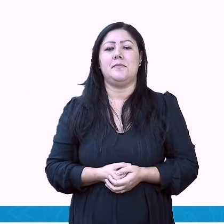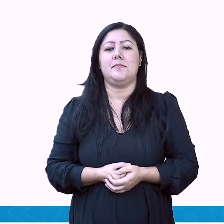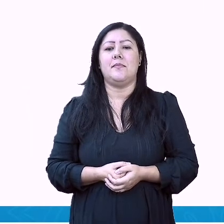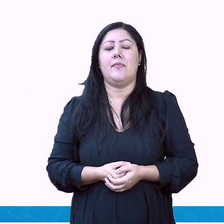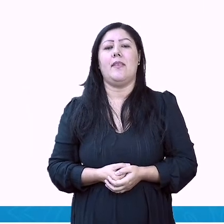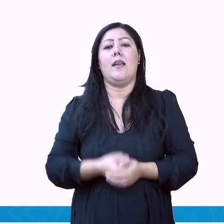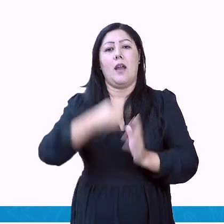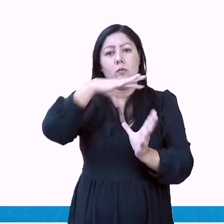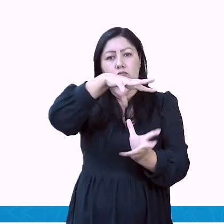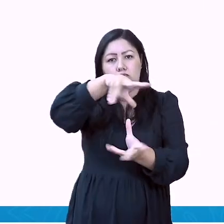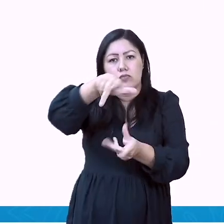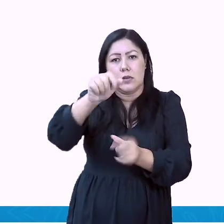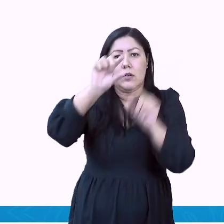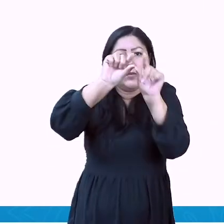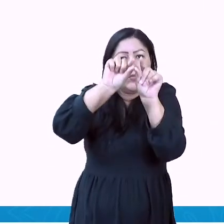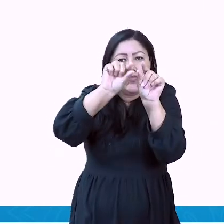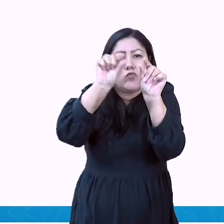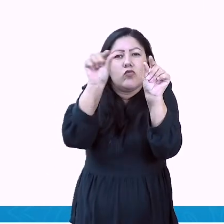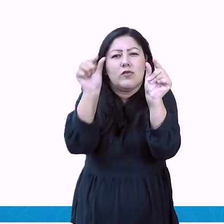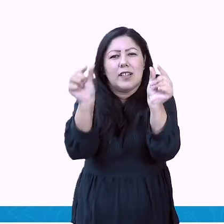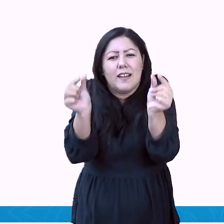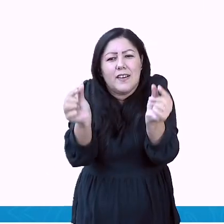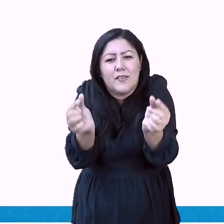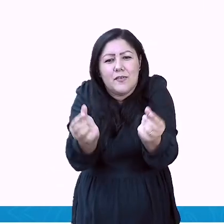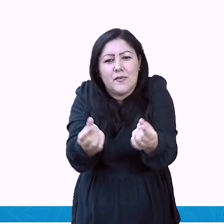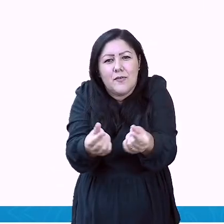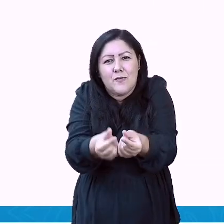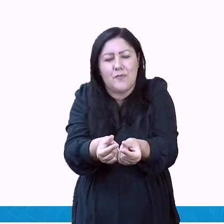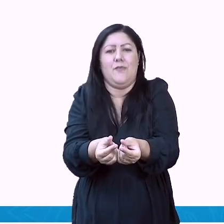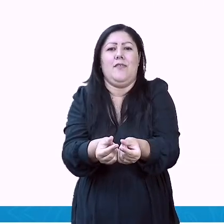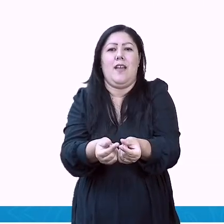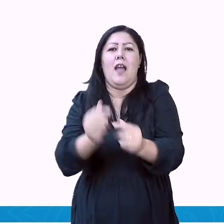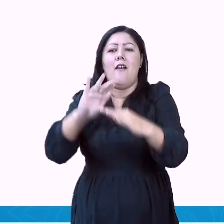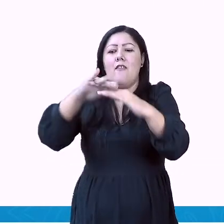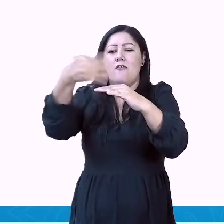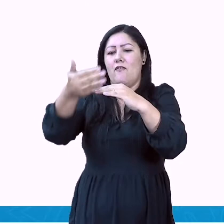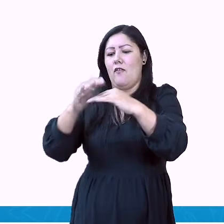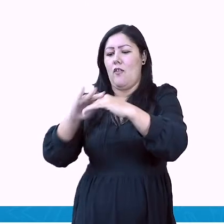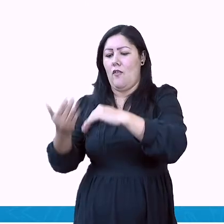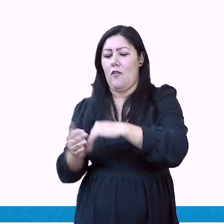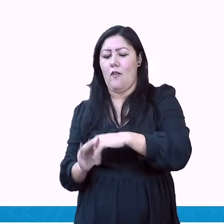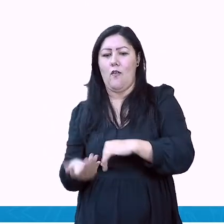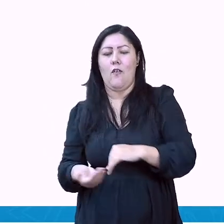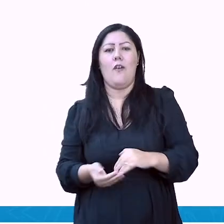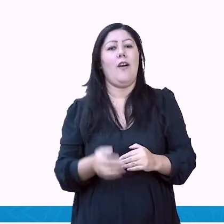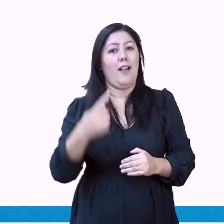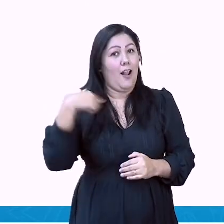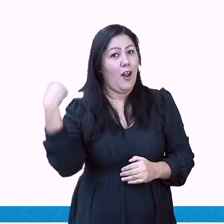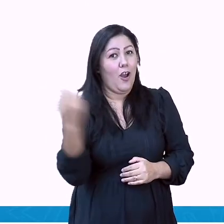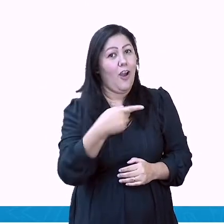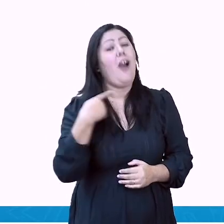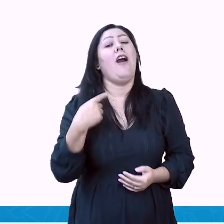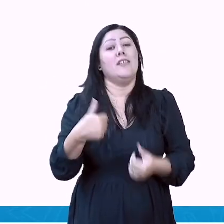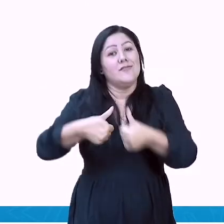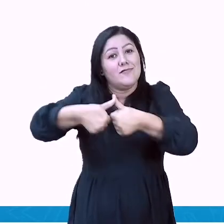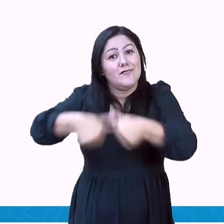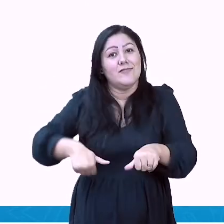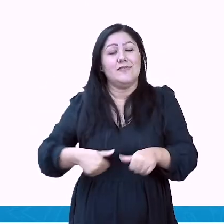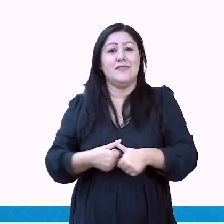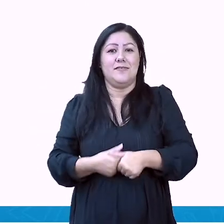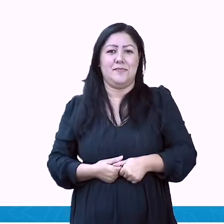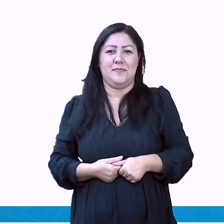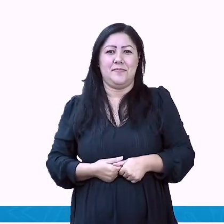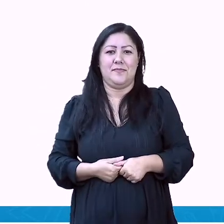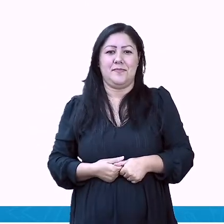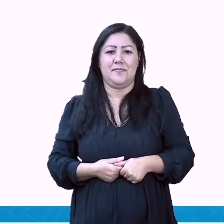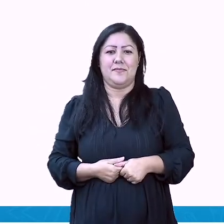A crosta terrestre é a camada mais externa, é aonde nós estamos. E é interessante,